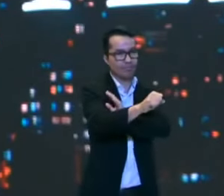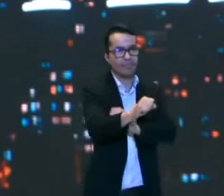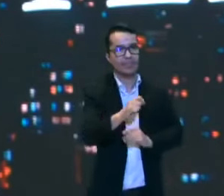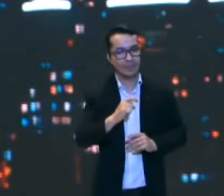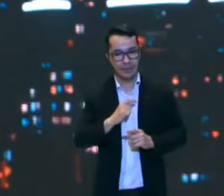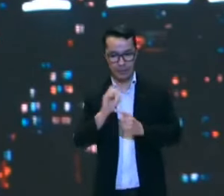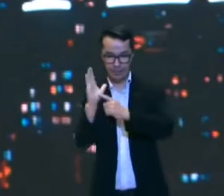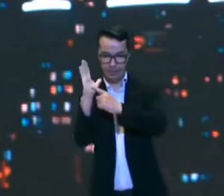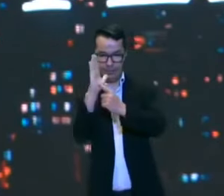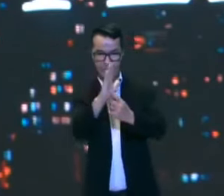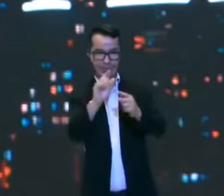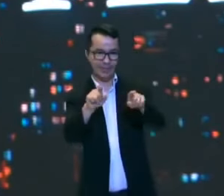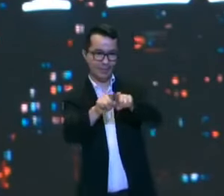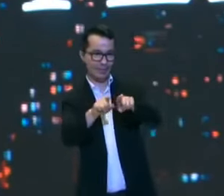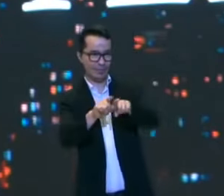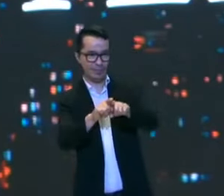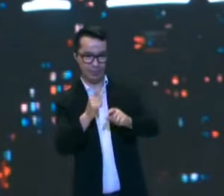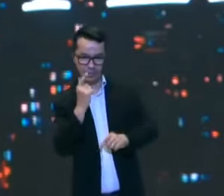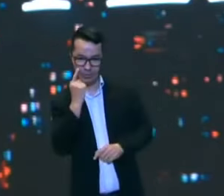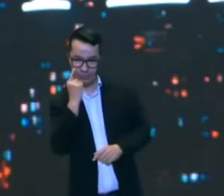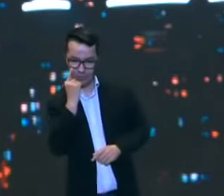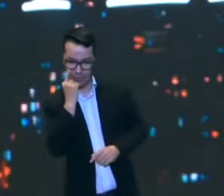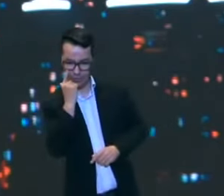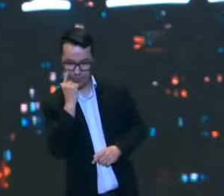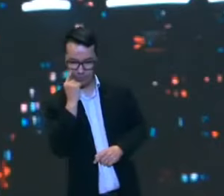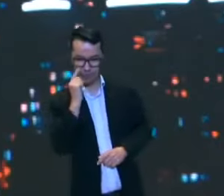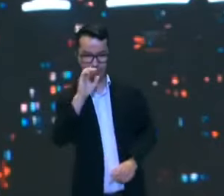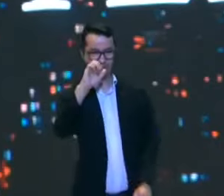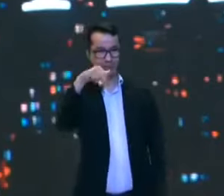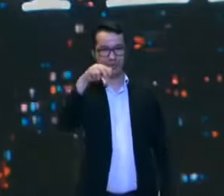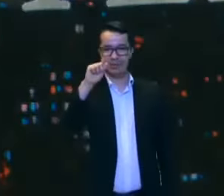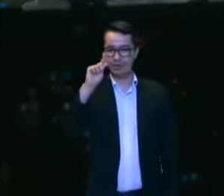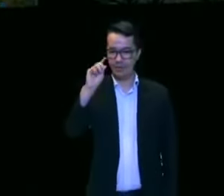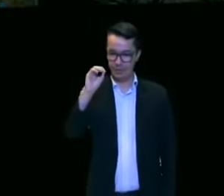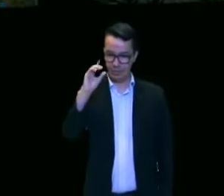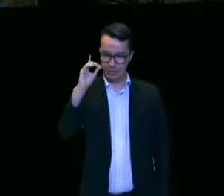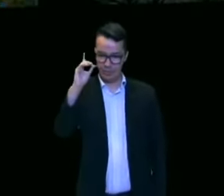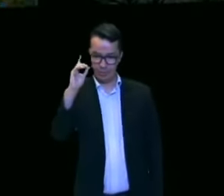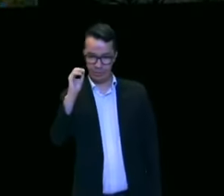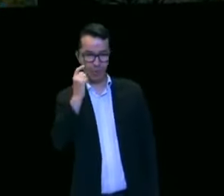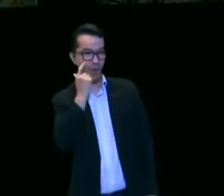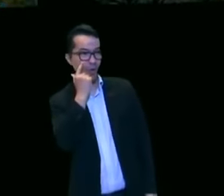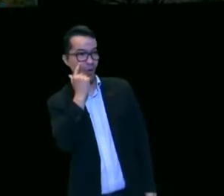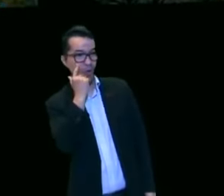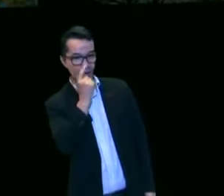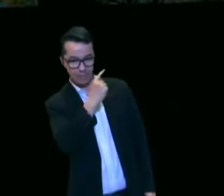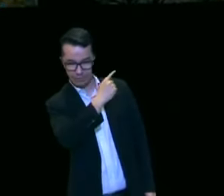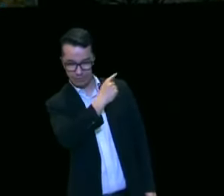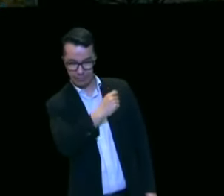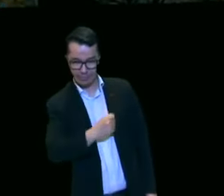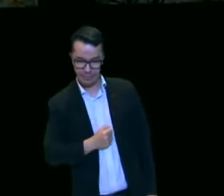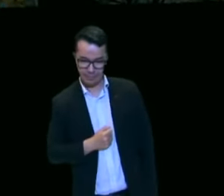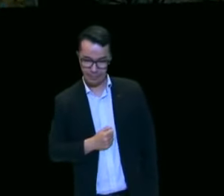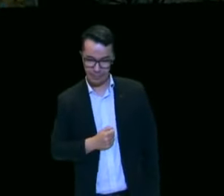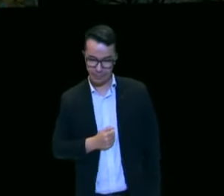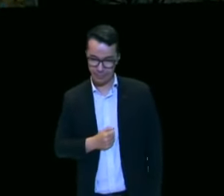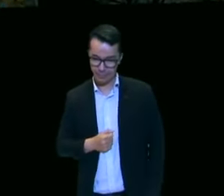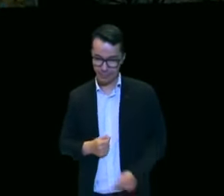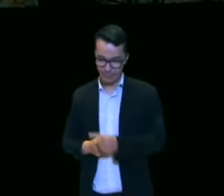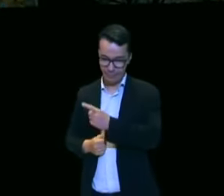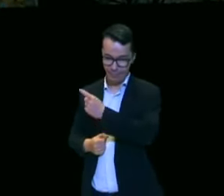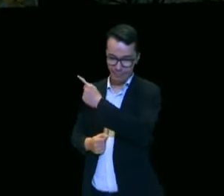mostrar? Não sei se vai dar. É um anzol com um pedacinho de pão, olha lá. Isso é engodo.